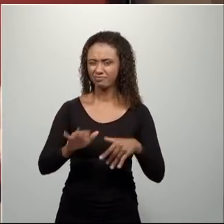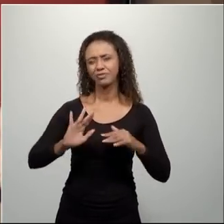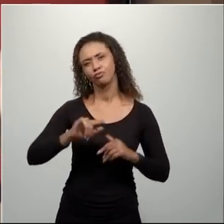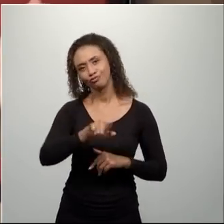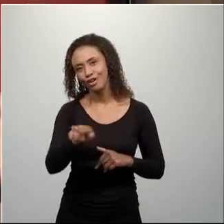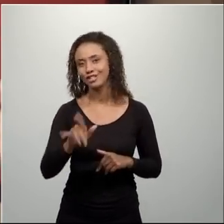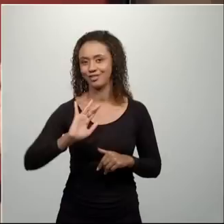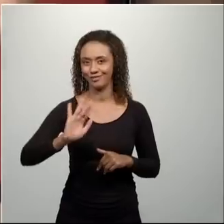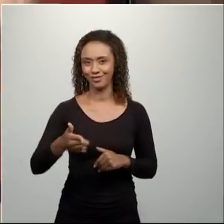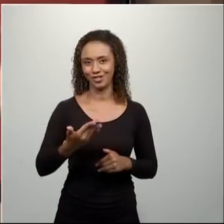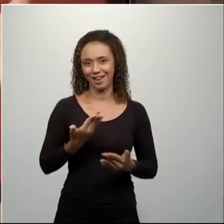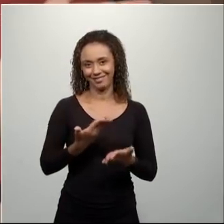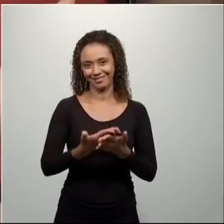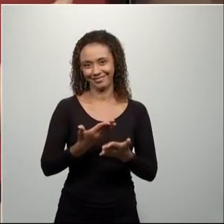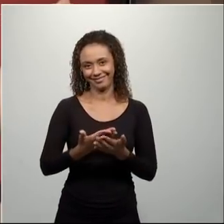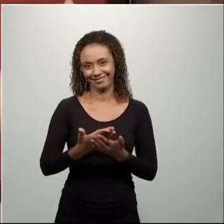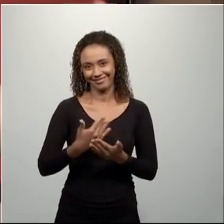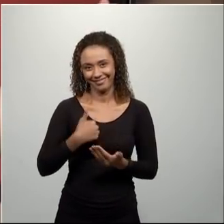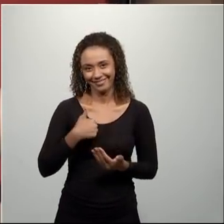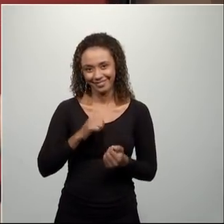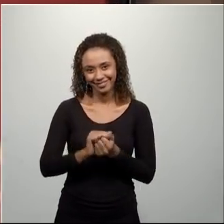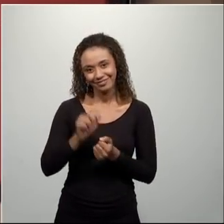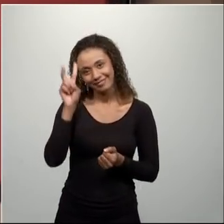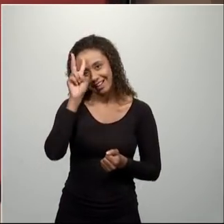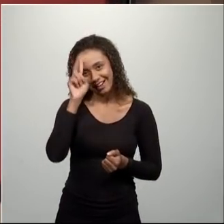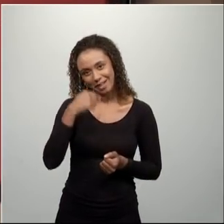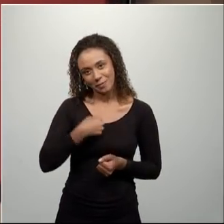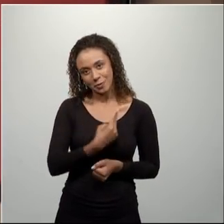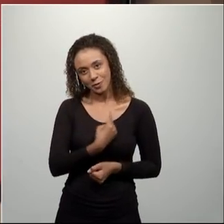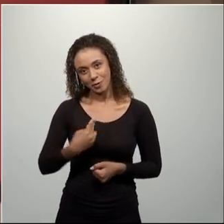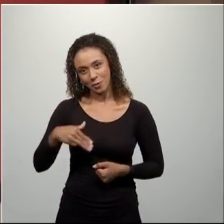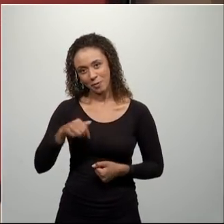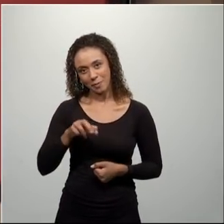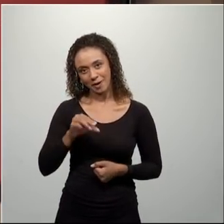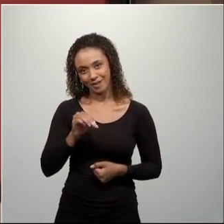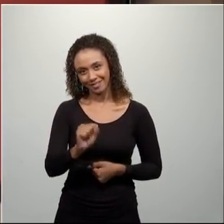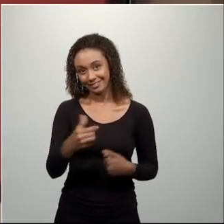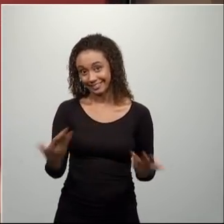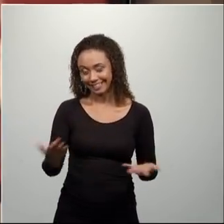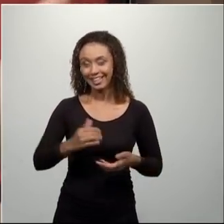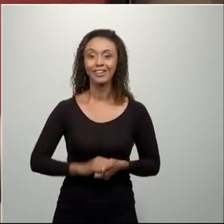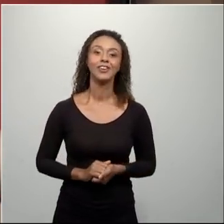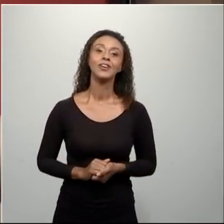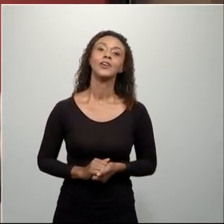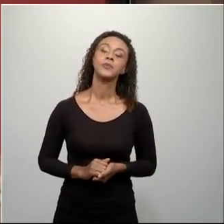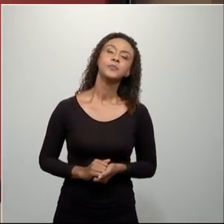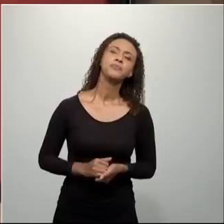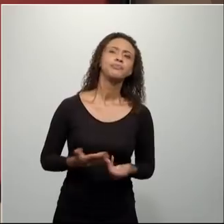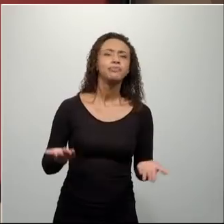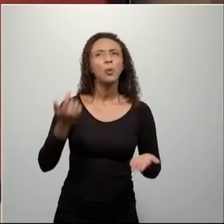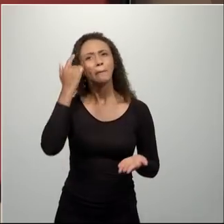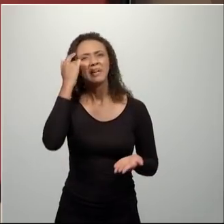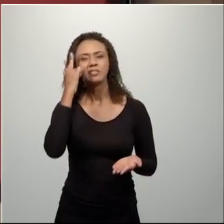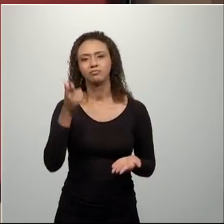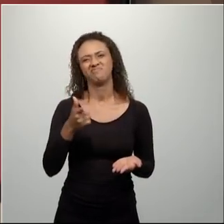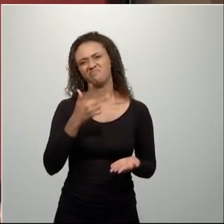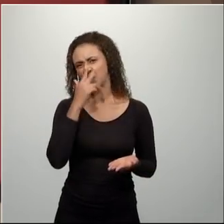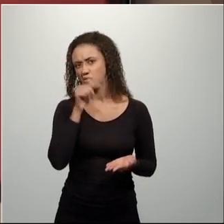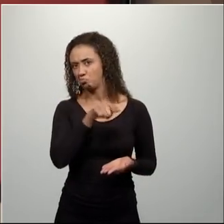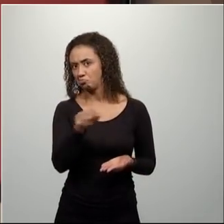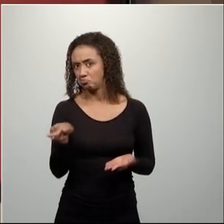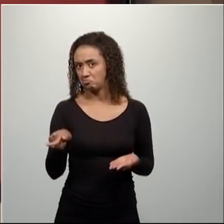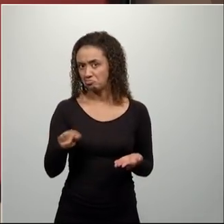comigo então acho que fez lembra que eu sou mais difícil a idéia hoje é como não teve tanta dúvida dentro